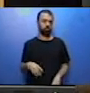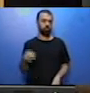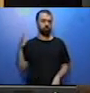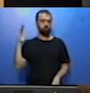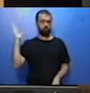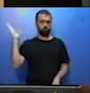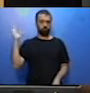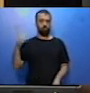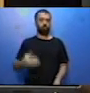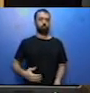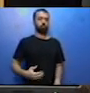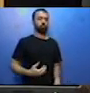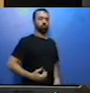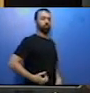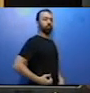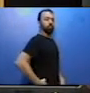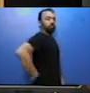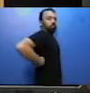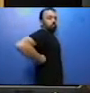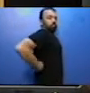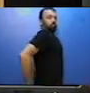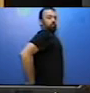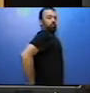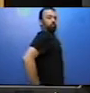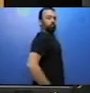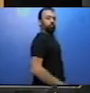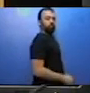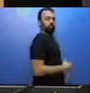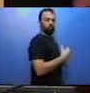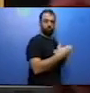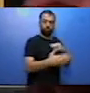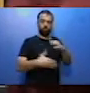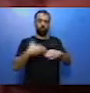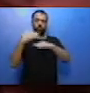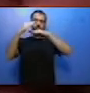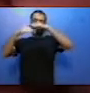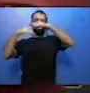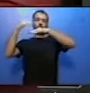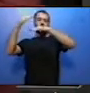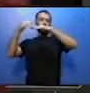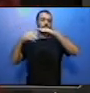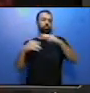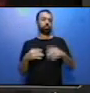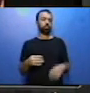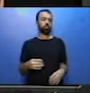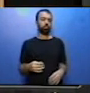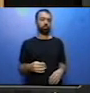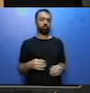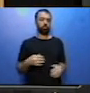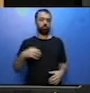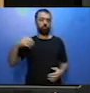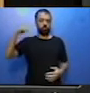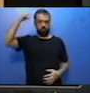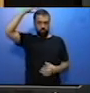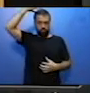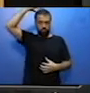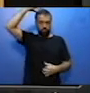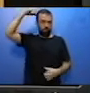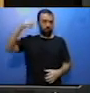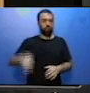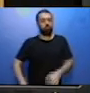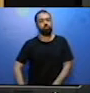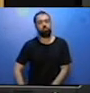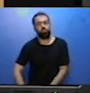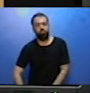e a postura na evolução da espécie humana começando pelos macacos né quatro apoiá-la